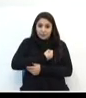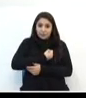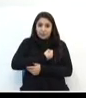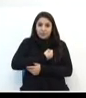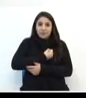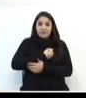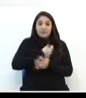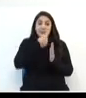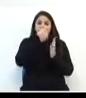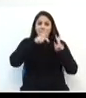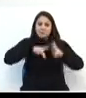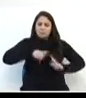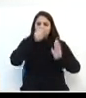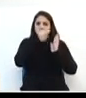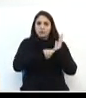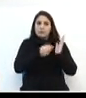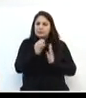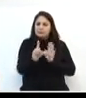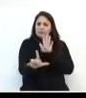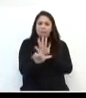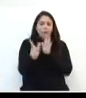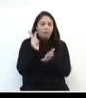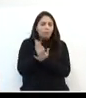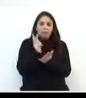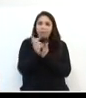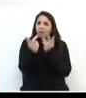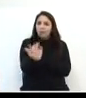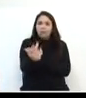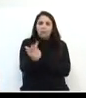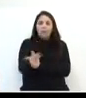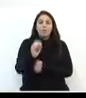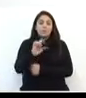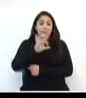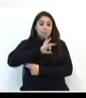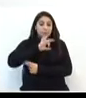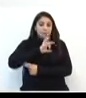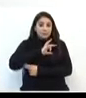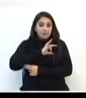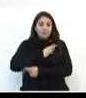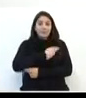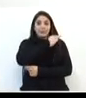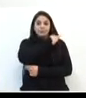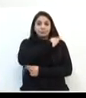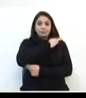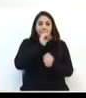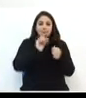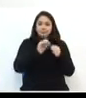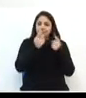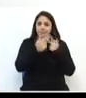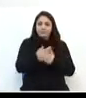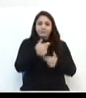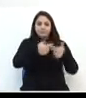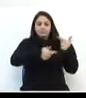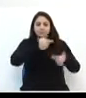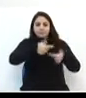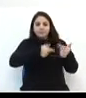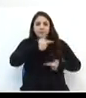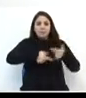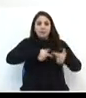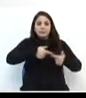número elevado no efetivo, porém se as leis continuarem as mesmas, se a Brigada Militar continuar realizando o